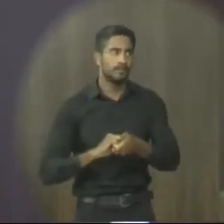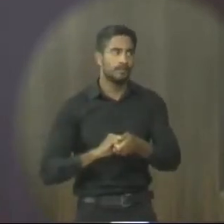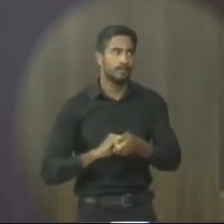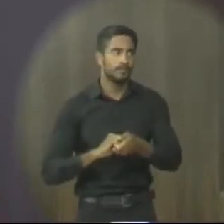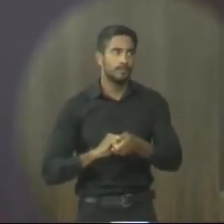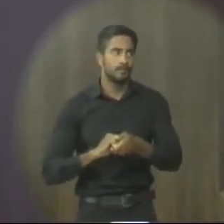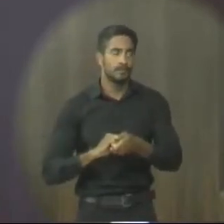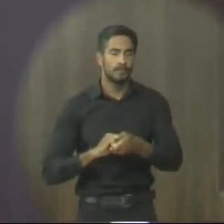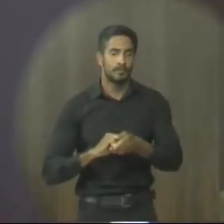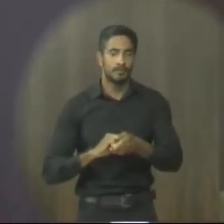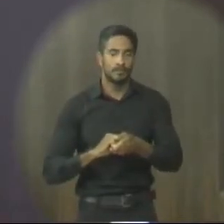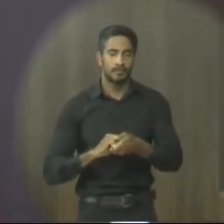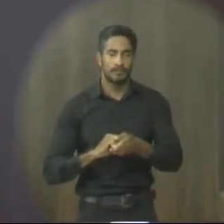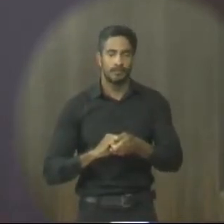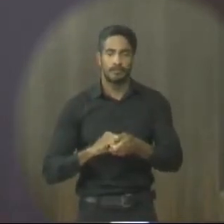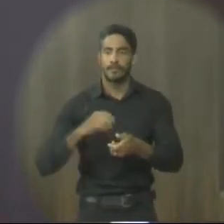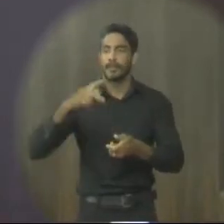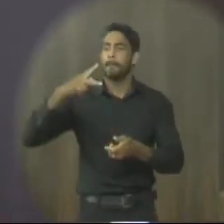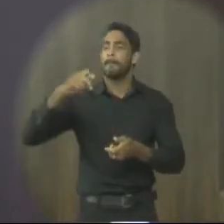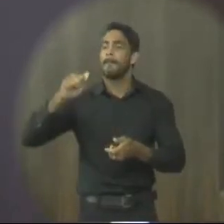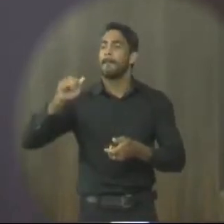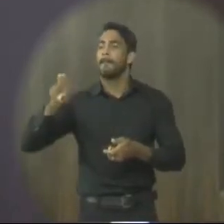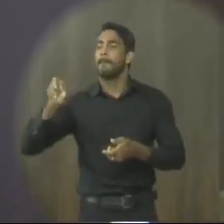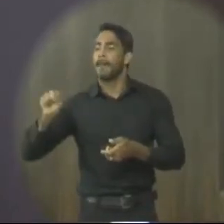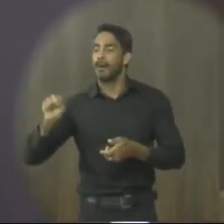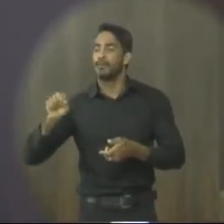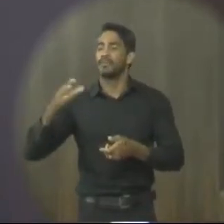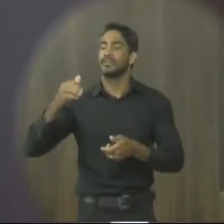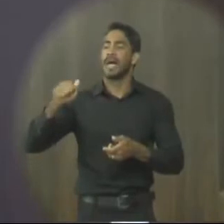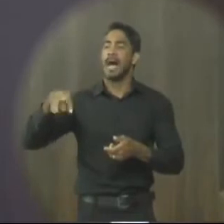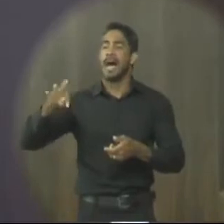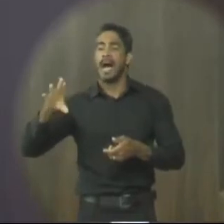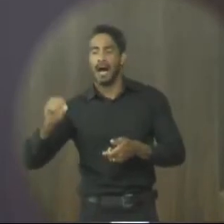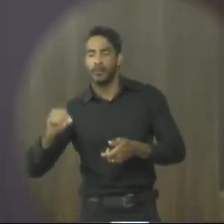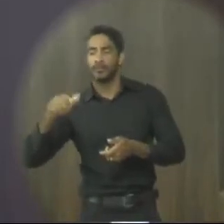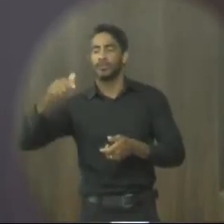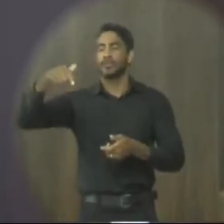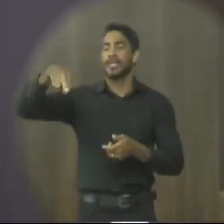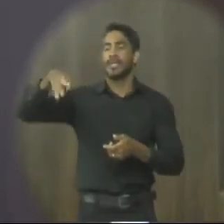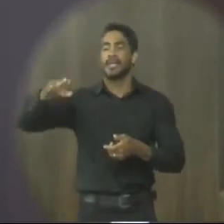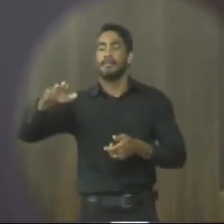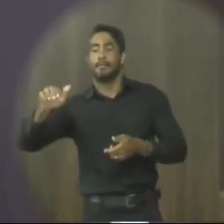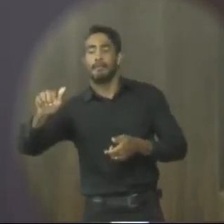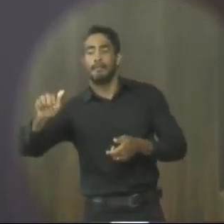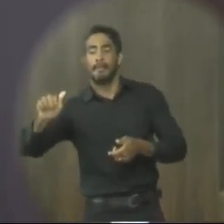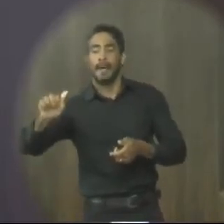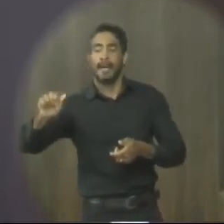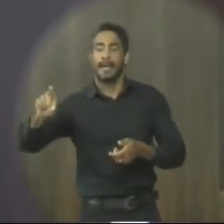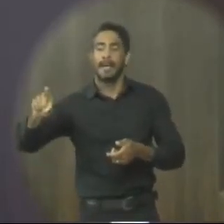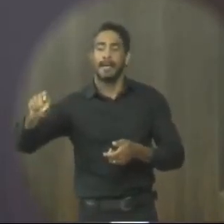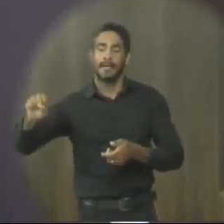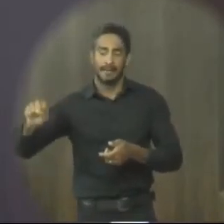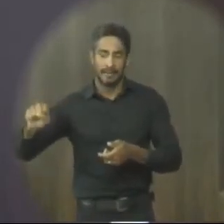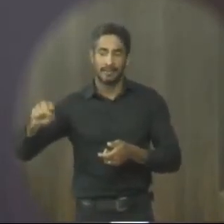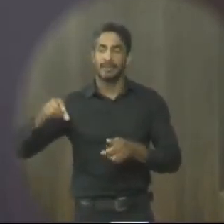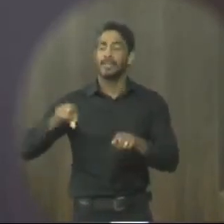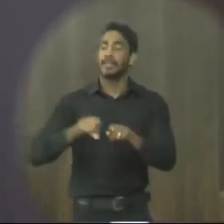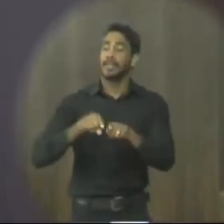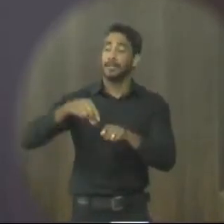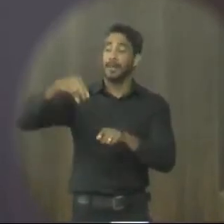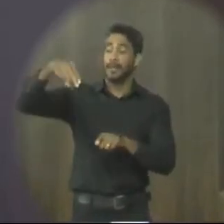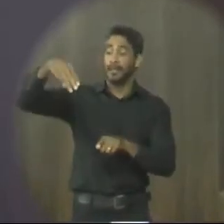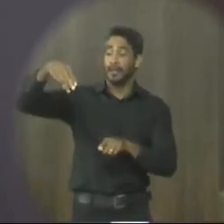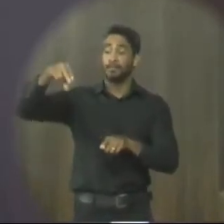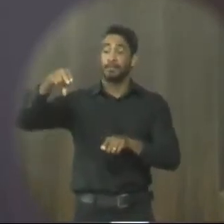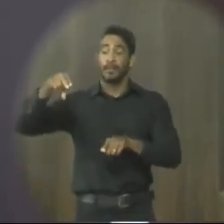boi velhaco e também paus altos, queimadas. Tem uma equipe lá na região da floresta, fazendo muquém,